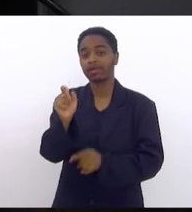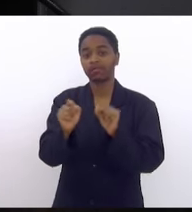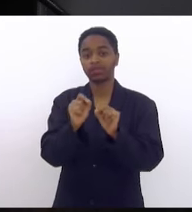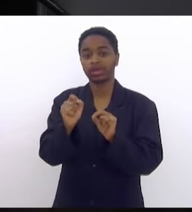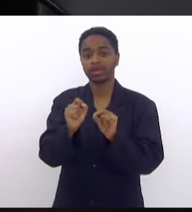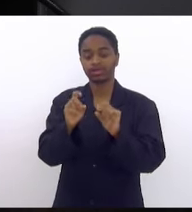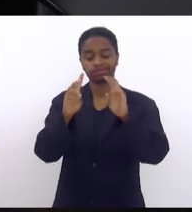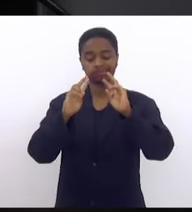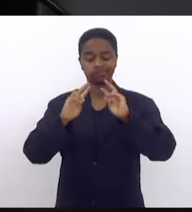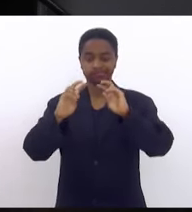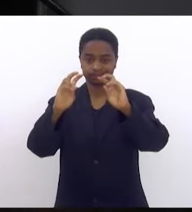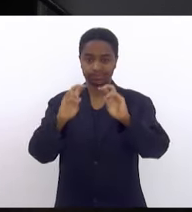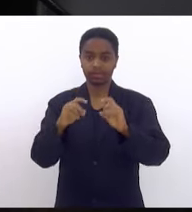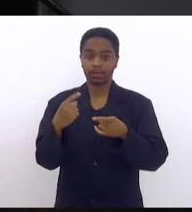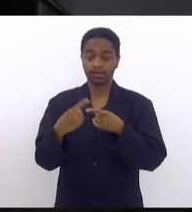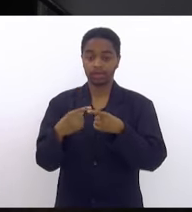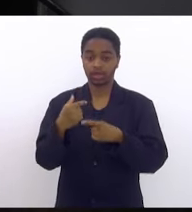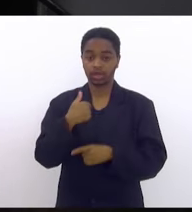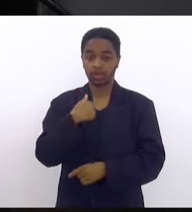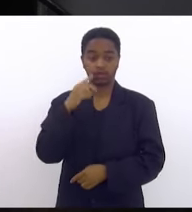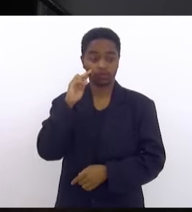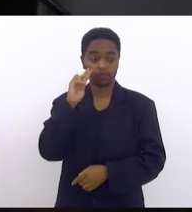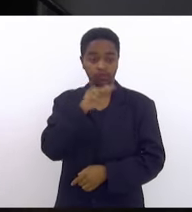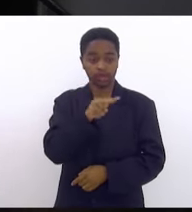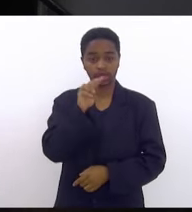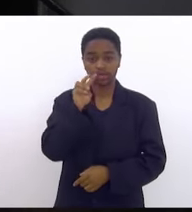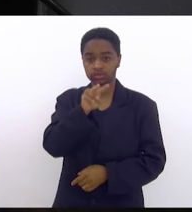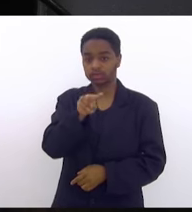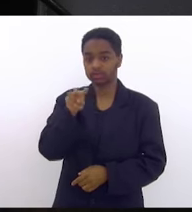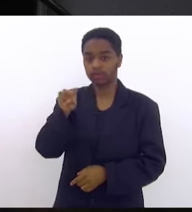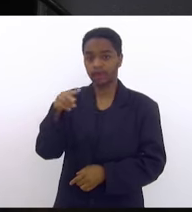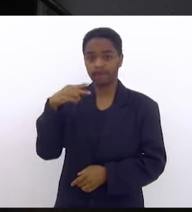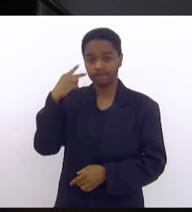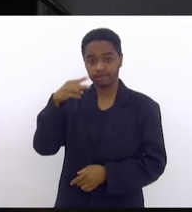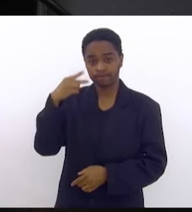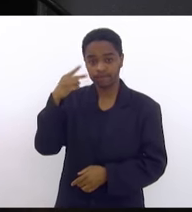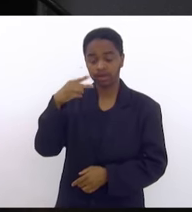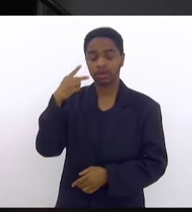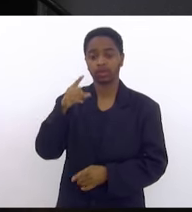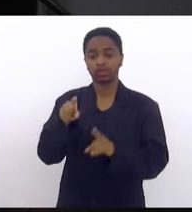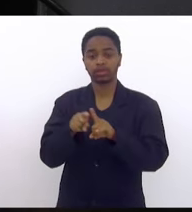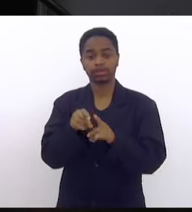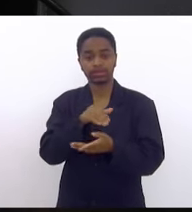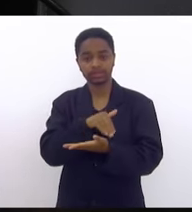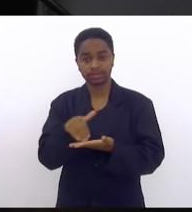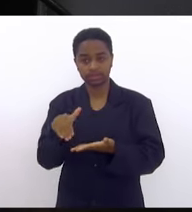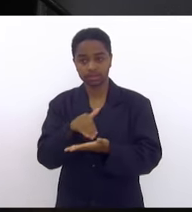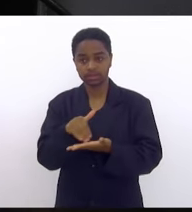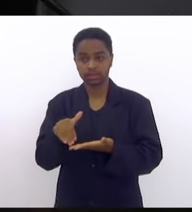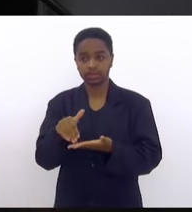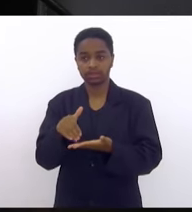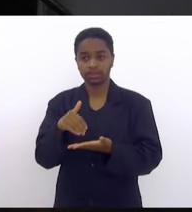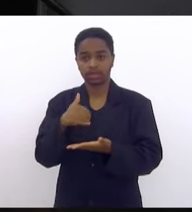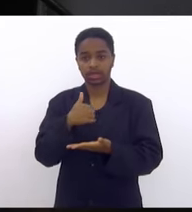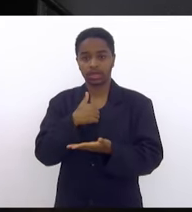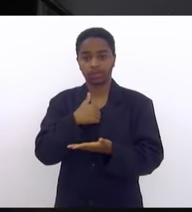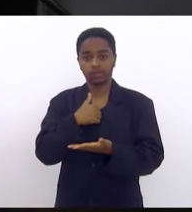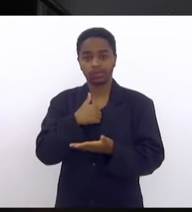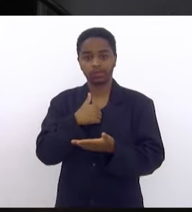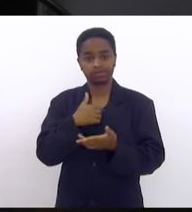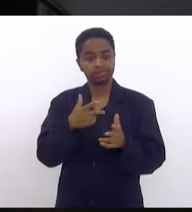reconhecimento. Quando eu olho essas pessoas, esses vereadores, os nossos secretários, eu olho para eles com